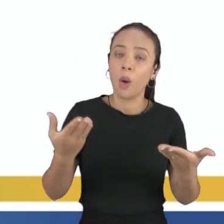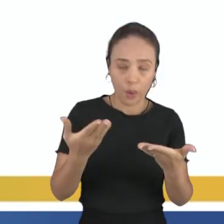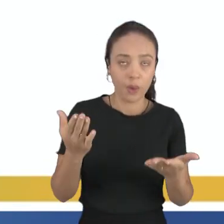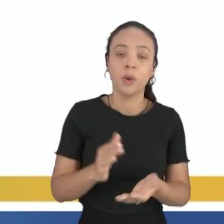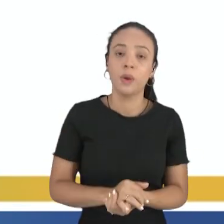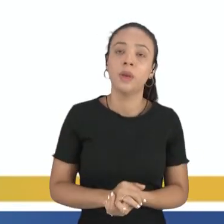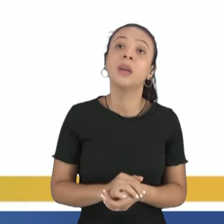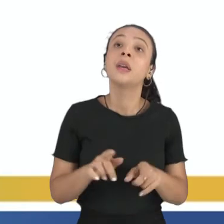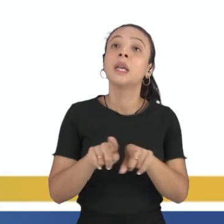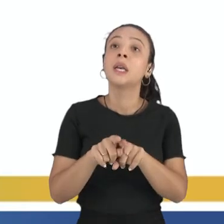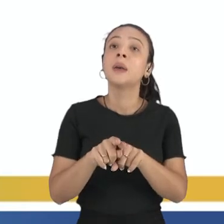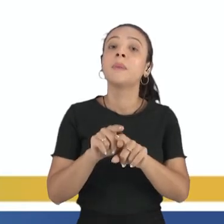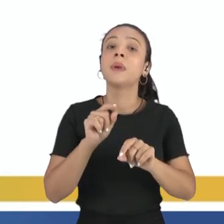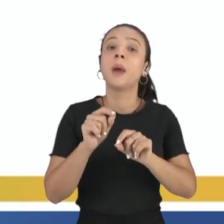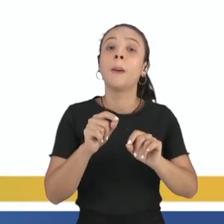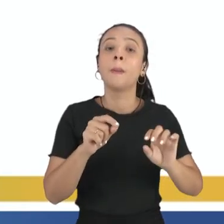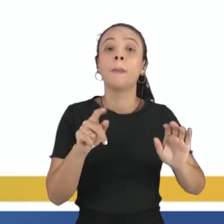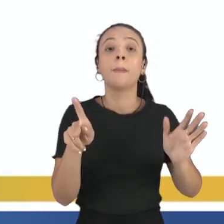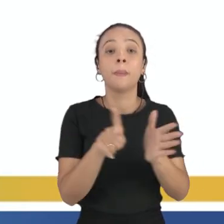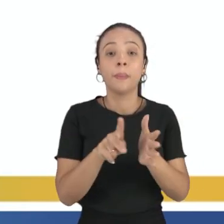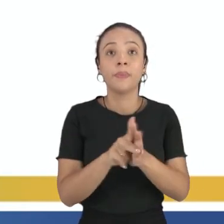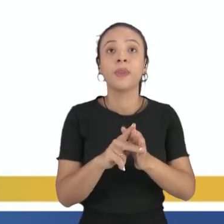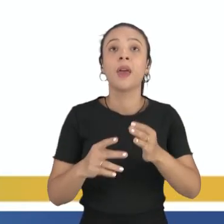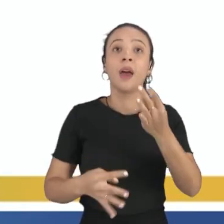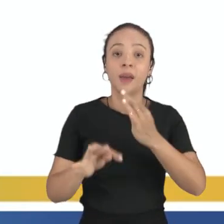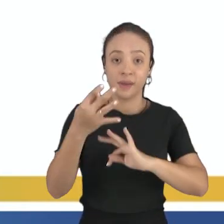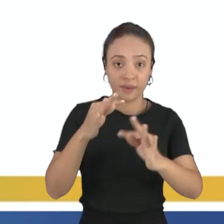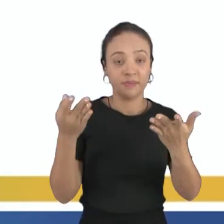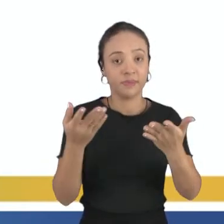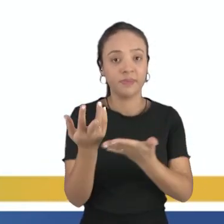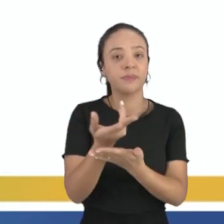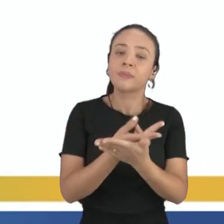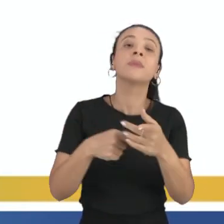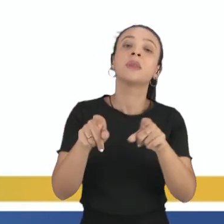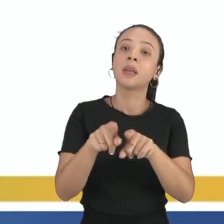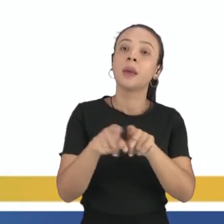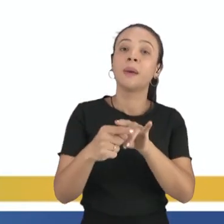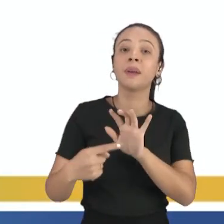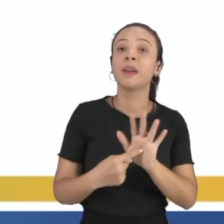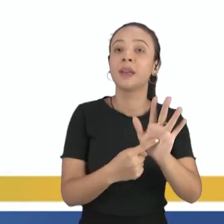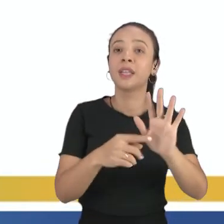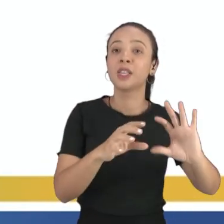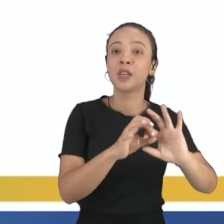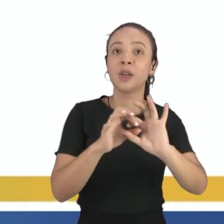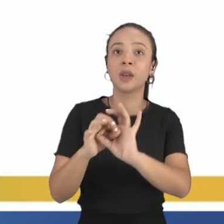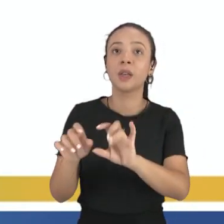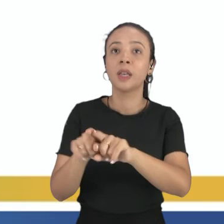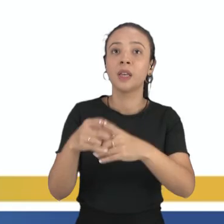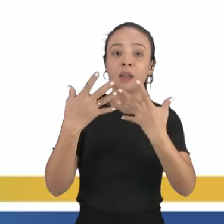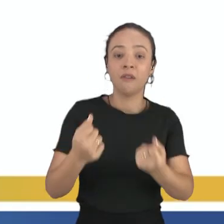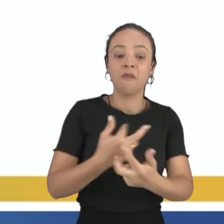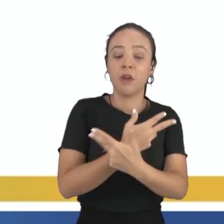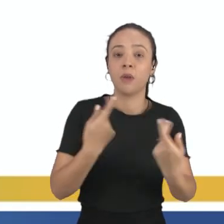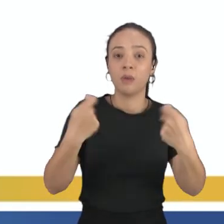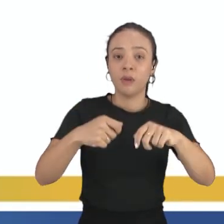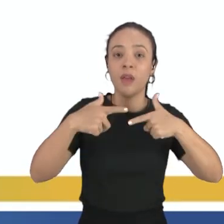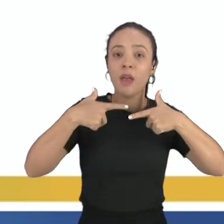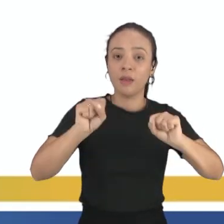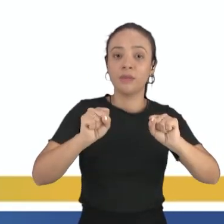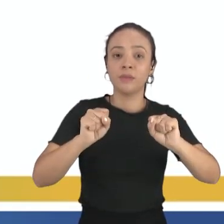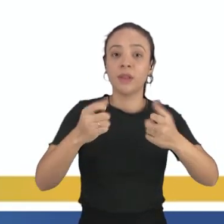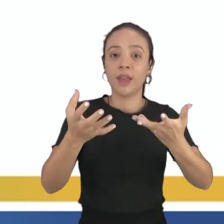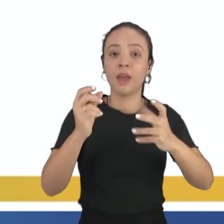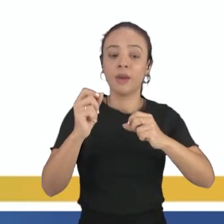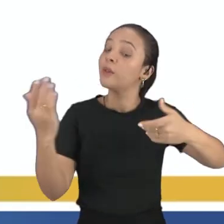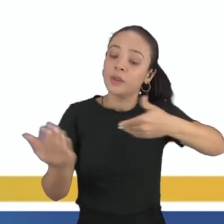hoje é super conectada e tecnológica, a arte atual reflete esse contexto e assimila diversas linguagens na busca por